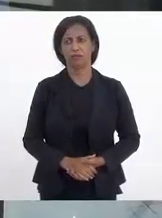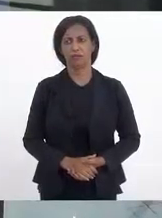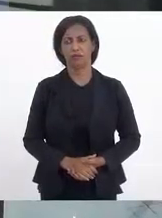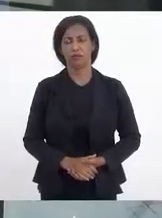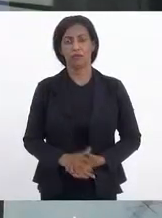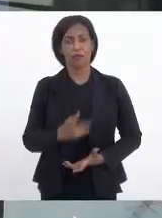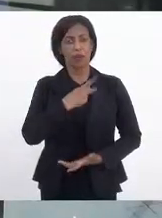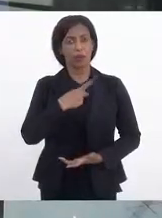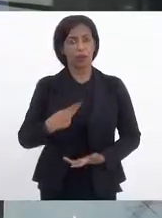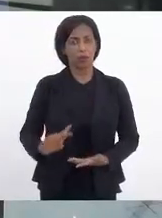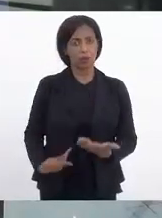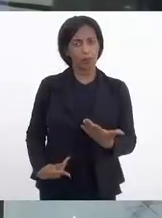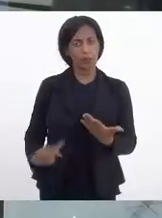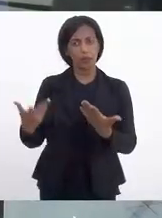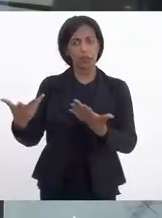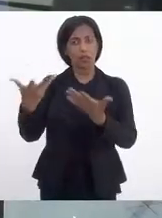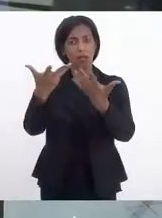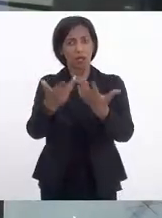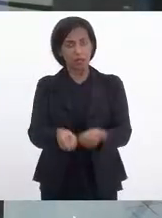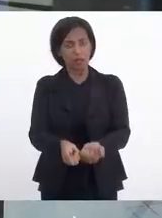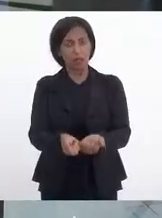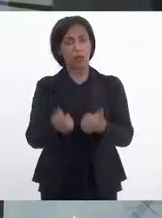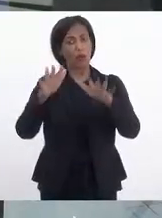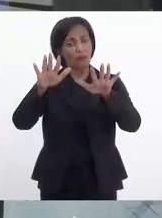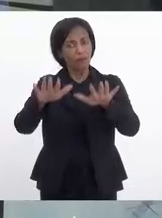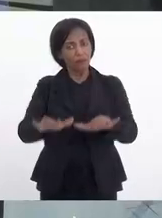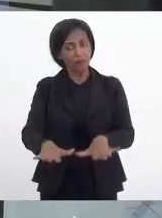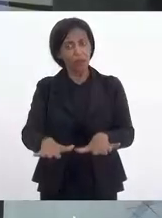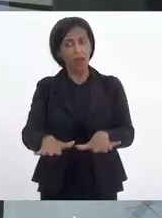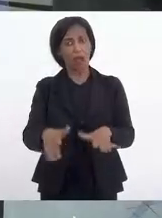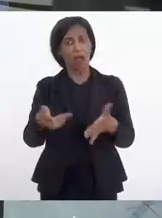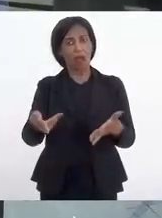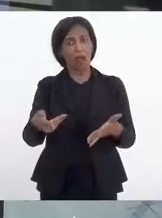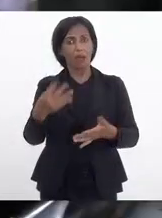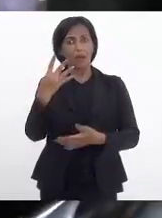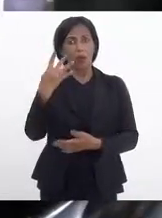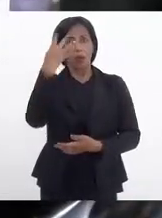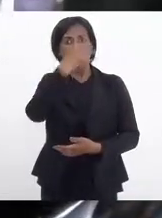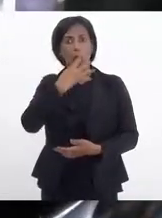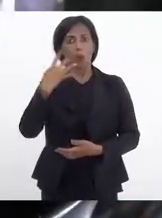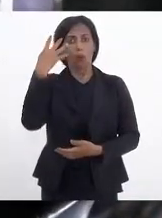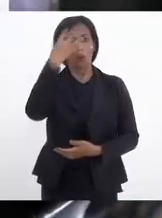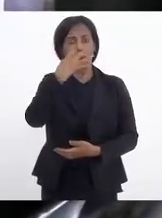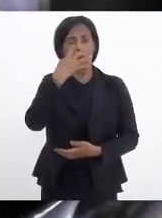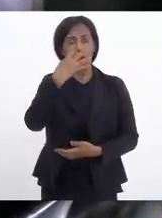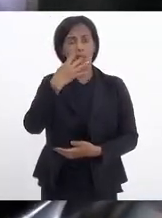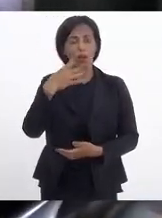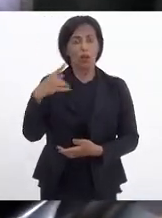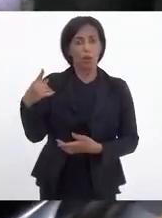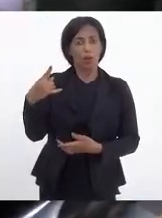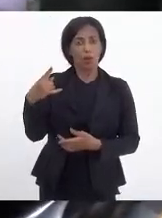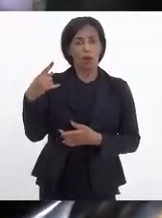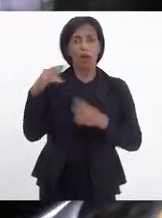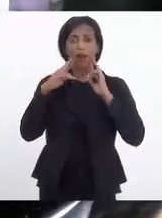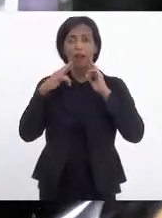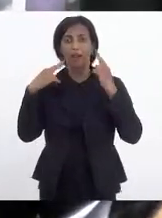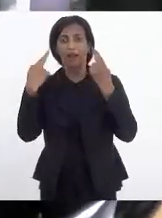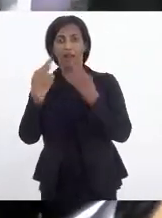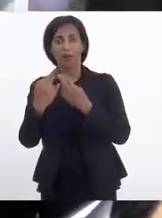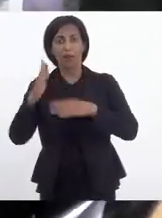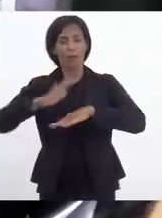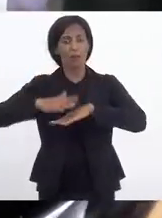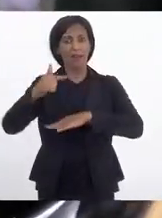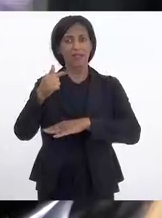e o presidente permitiu que nós ficássemos ela tá ser de quatro horas o simpósio durou mais de